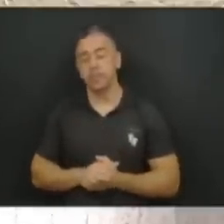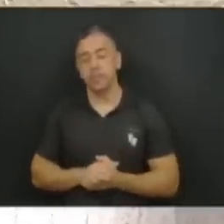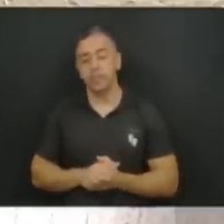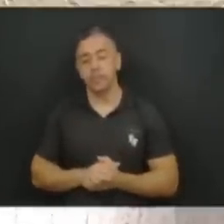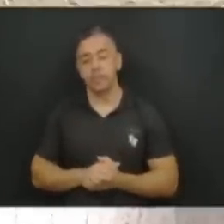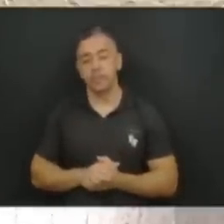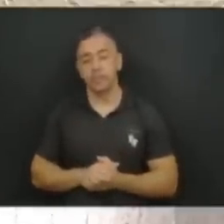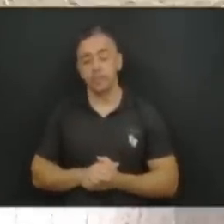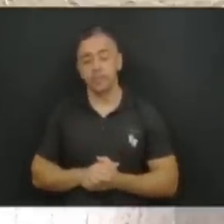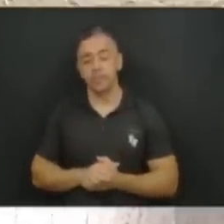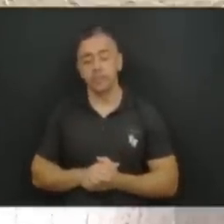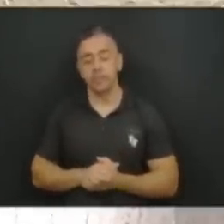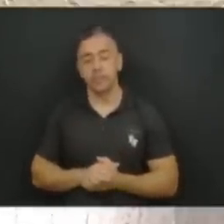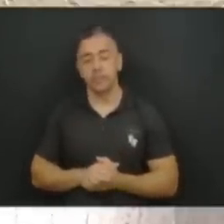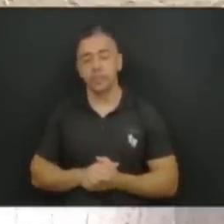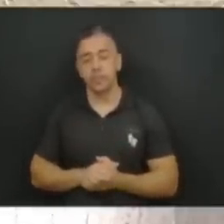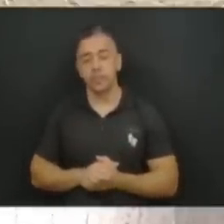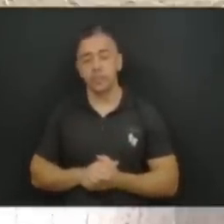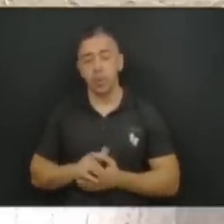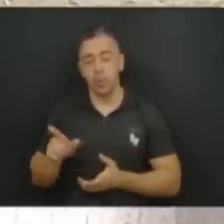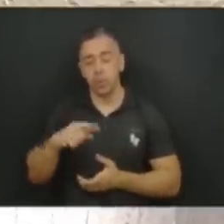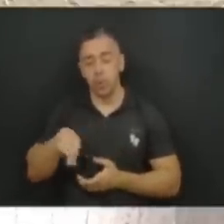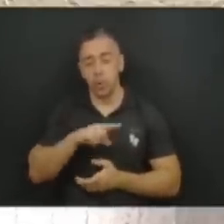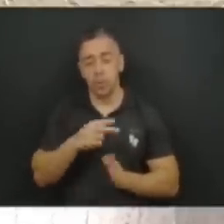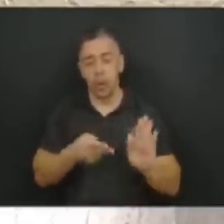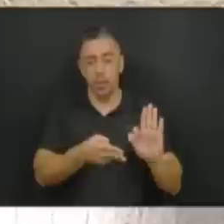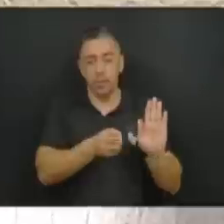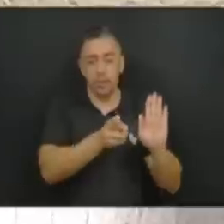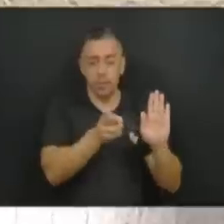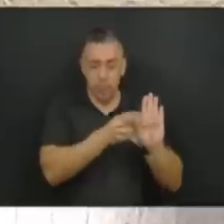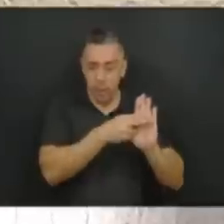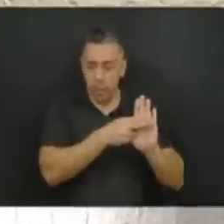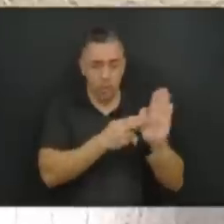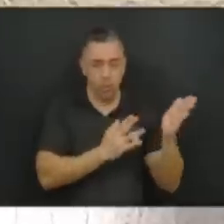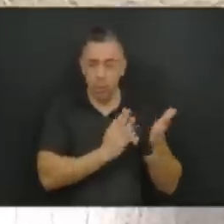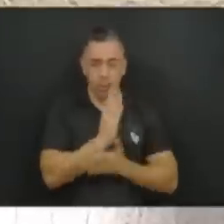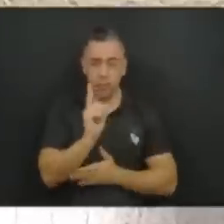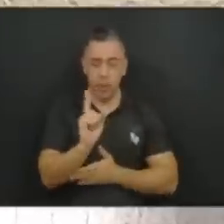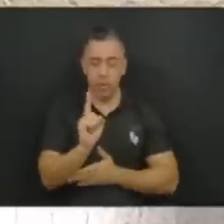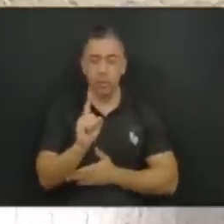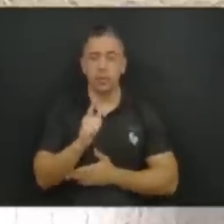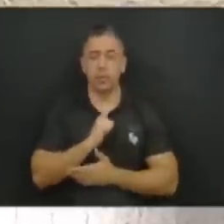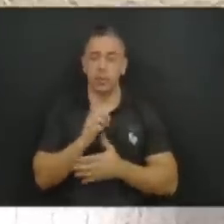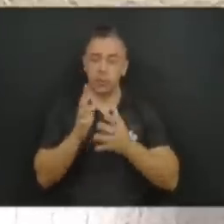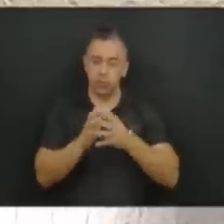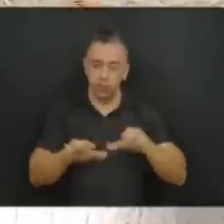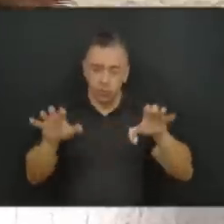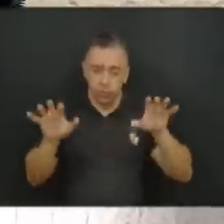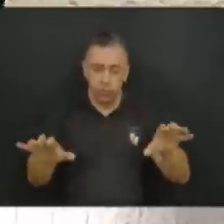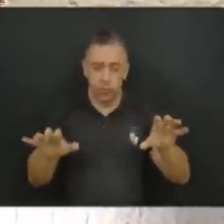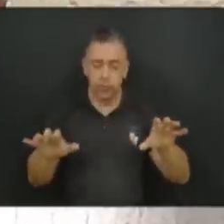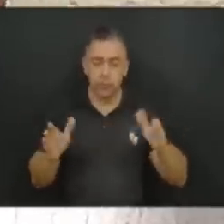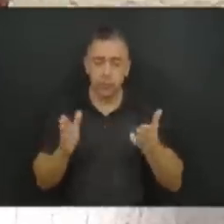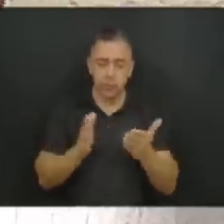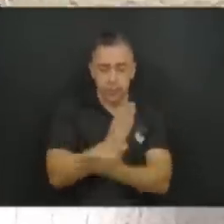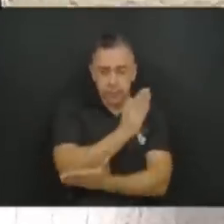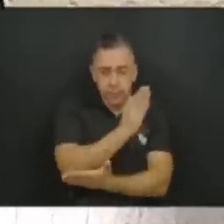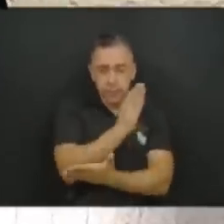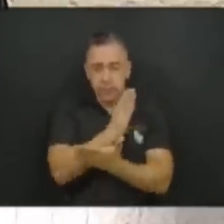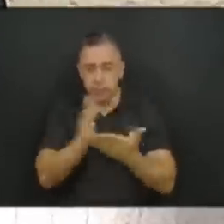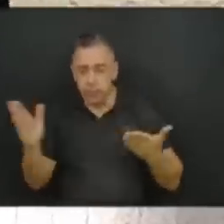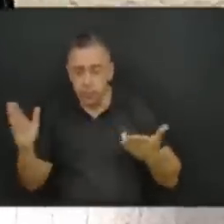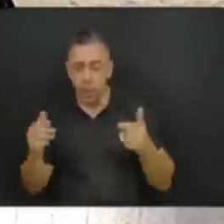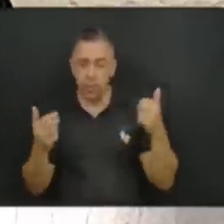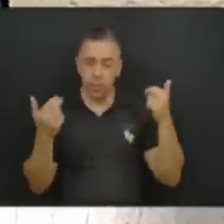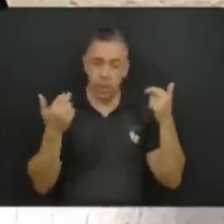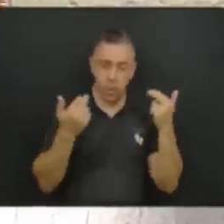para com a nossa emenda e nós temos que dividir sons uma coisa